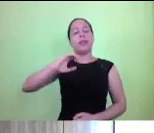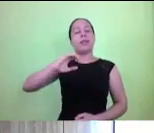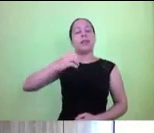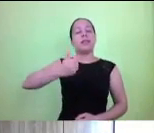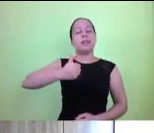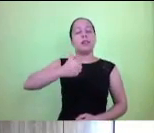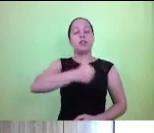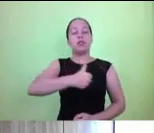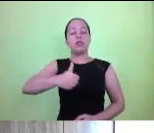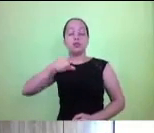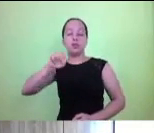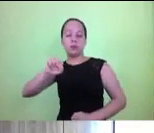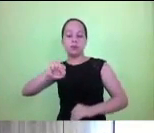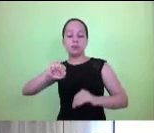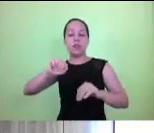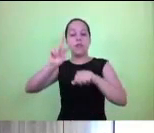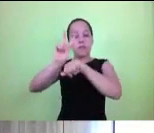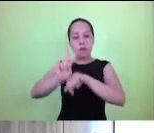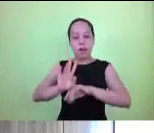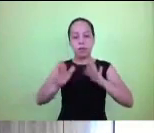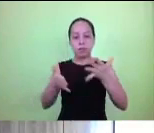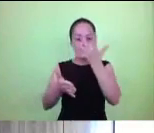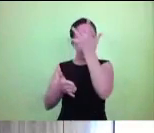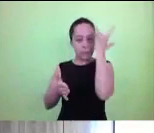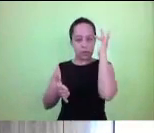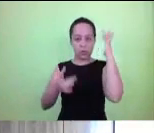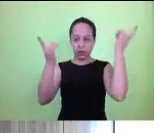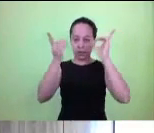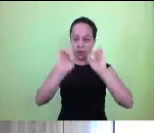a pessoa com deficiência.